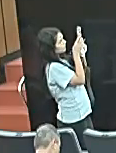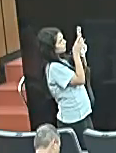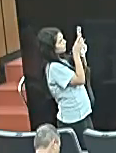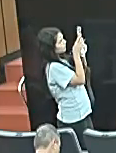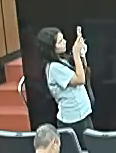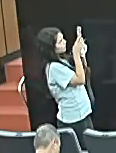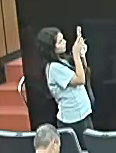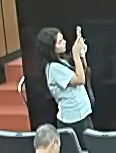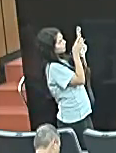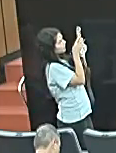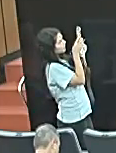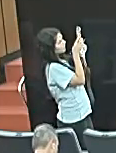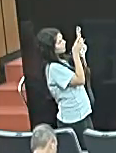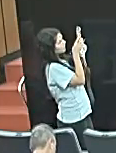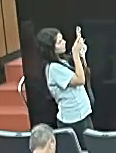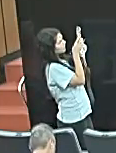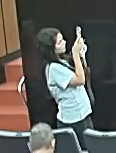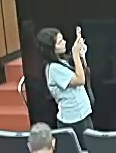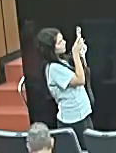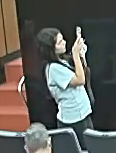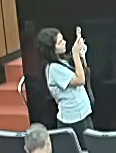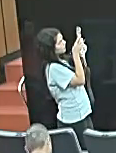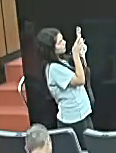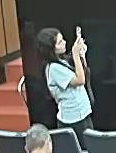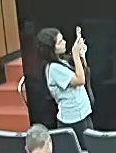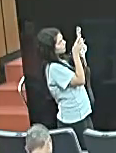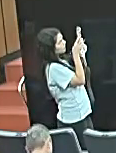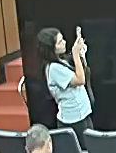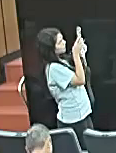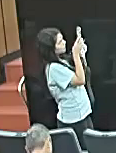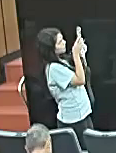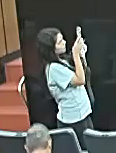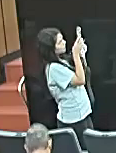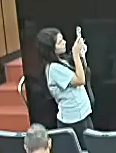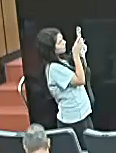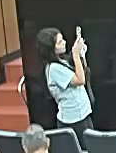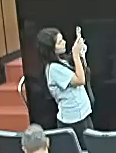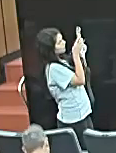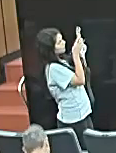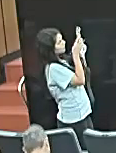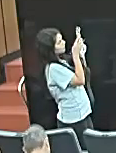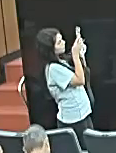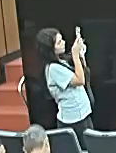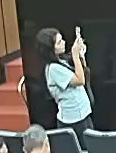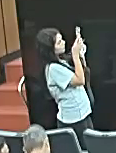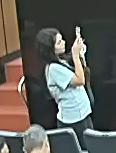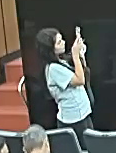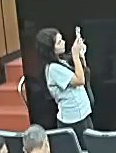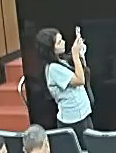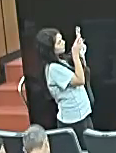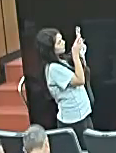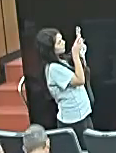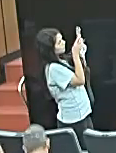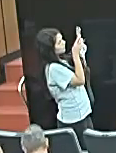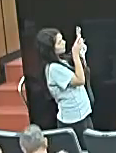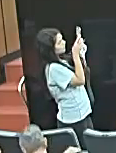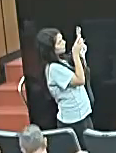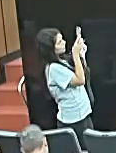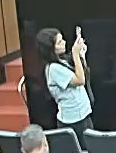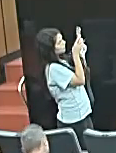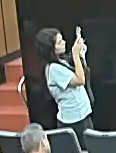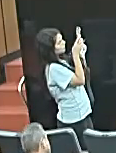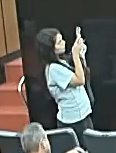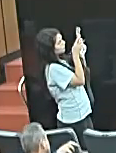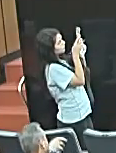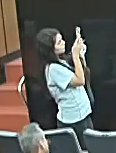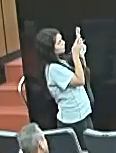prevenção para combatermos o adoecimento dos agentes penitenciário a questão do suicídio porque não vai se não é política